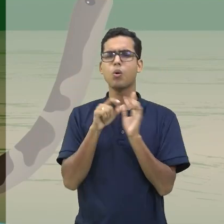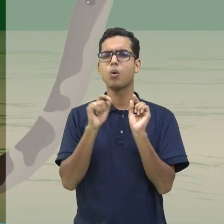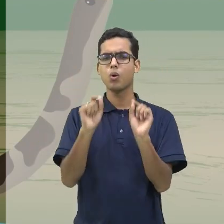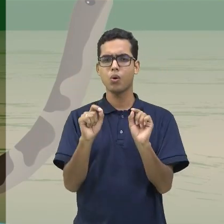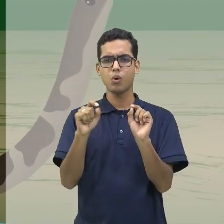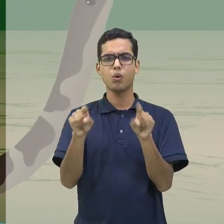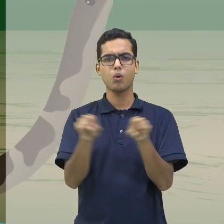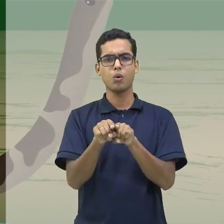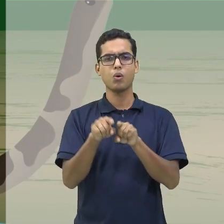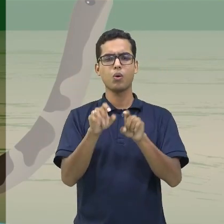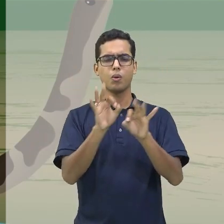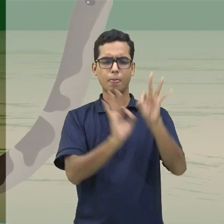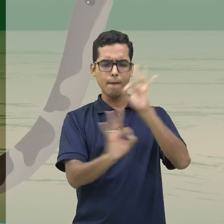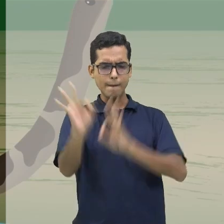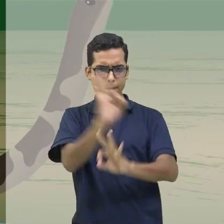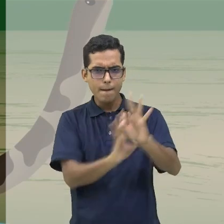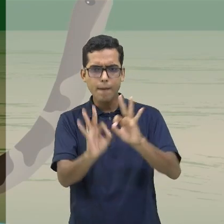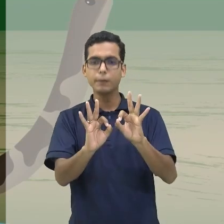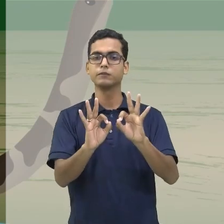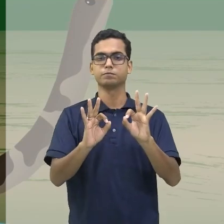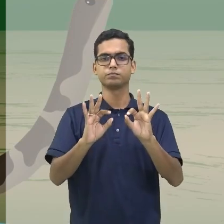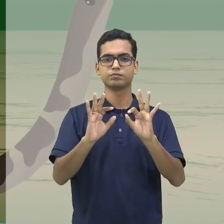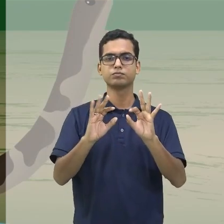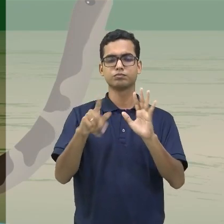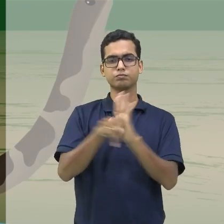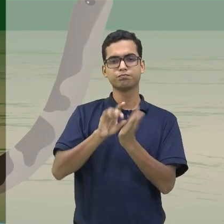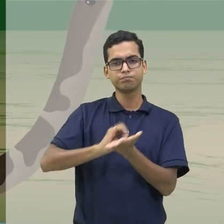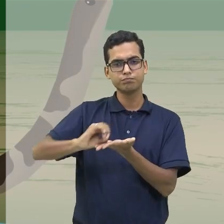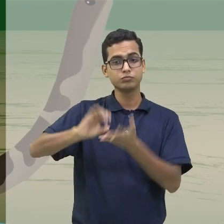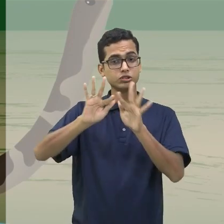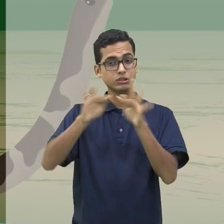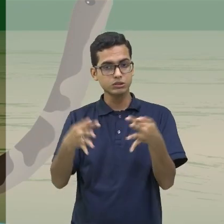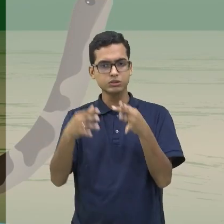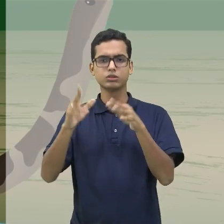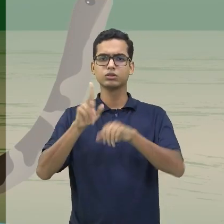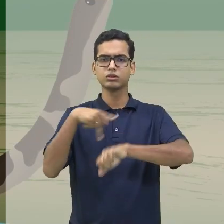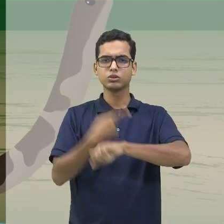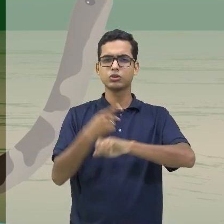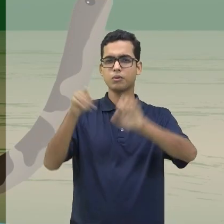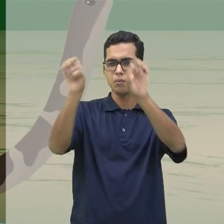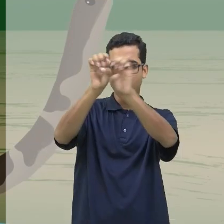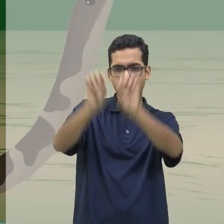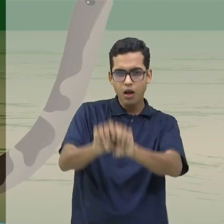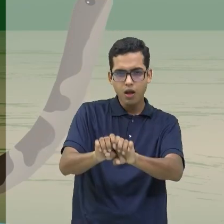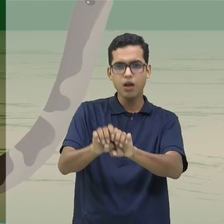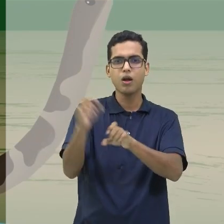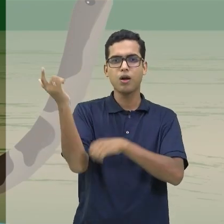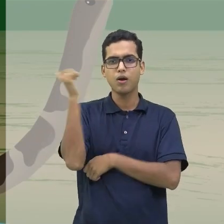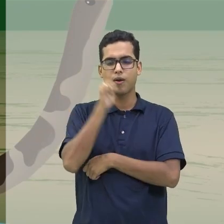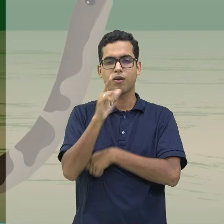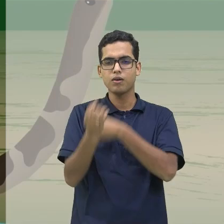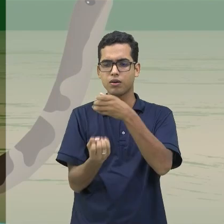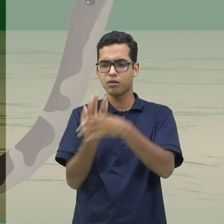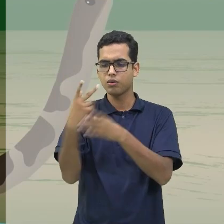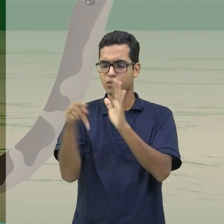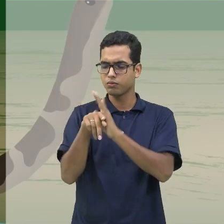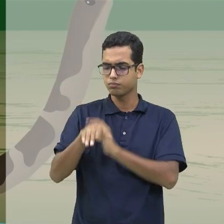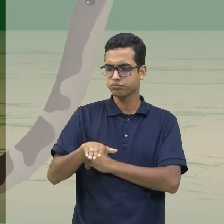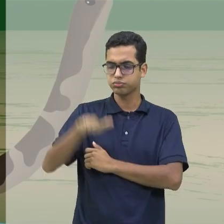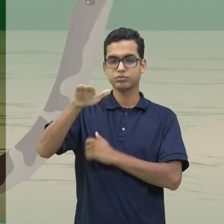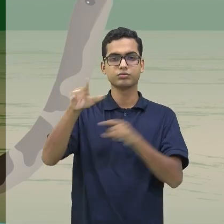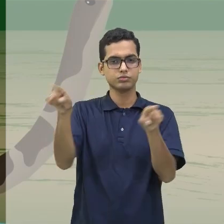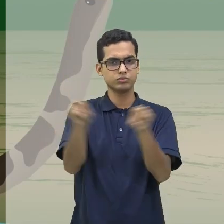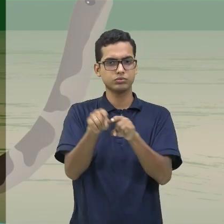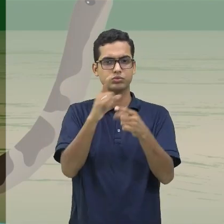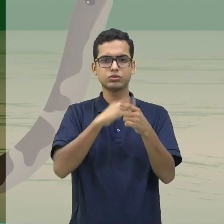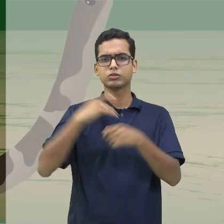simples que se organizaram em estrutura cada vez mais complexas. Experimentos como o de Miller